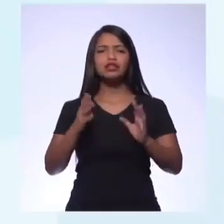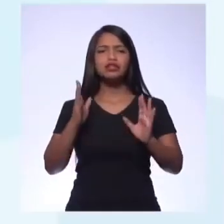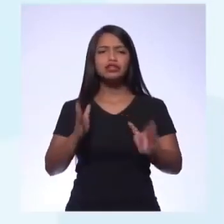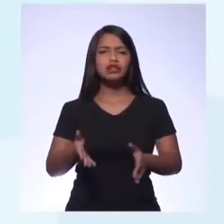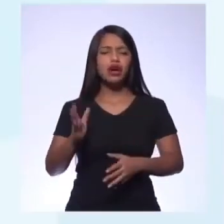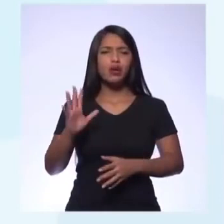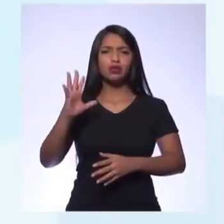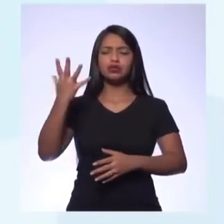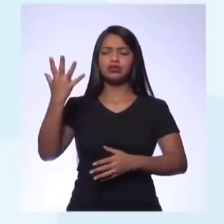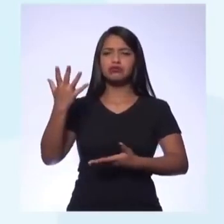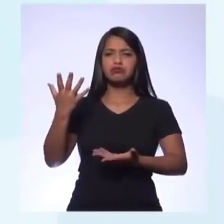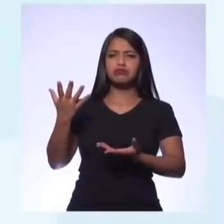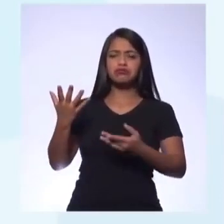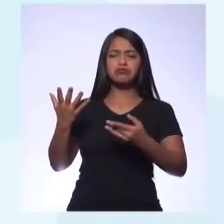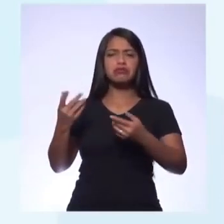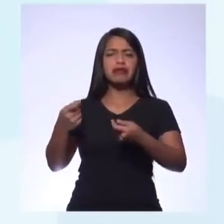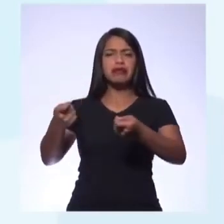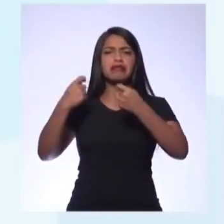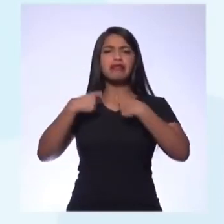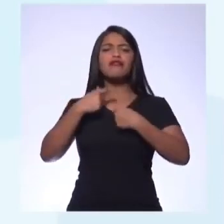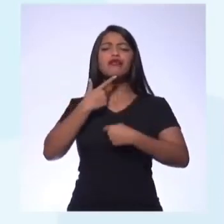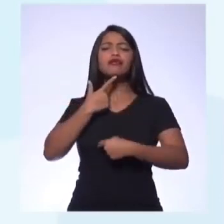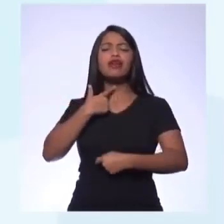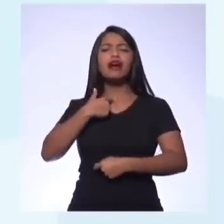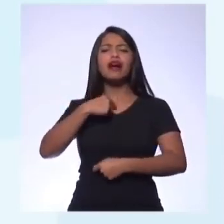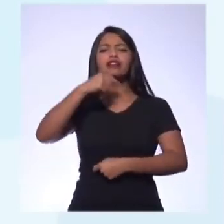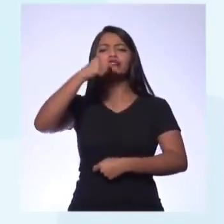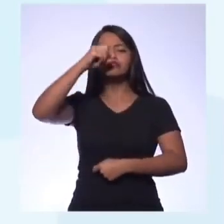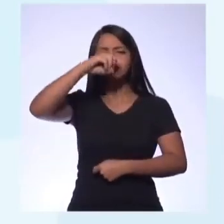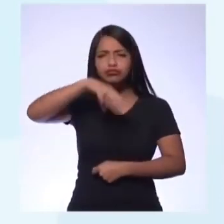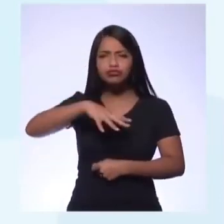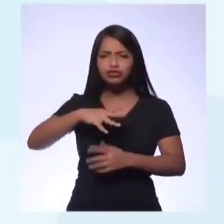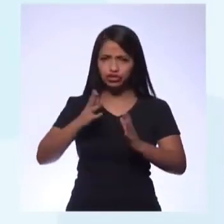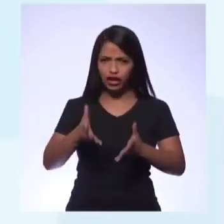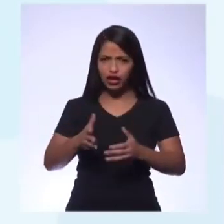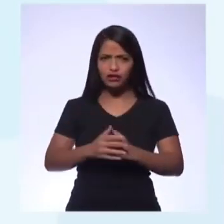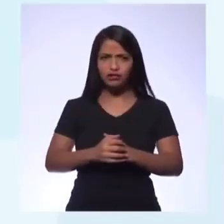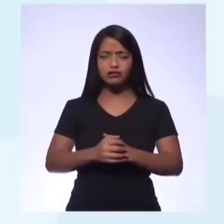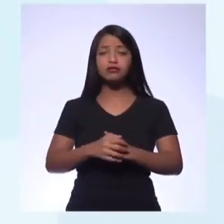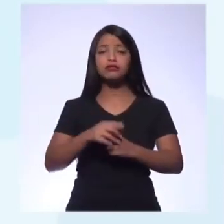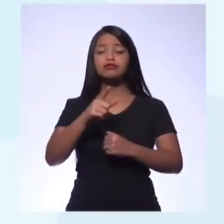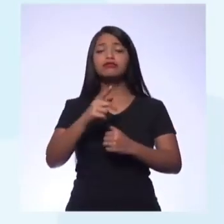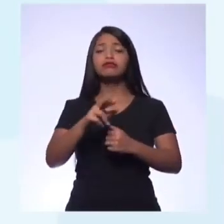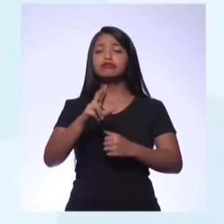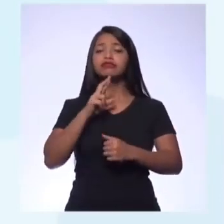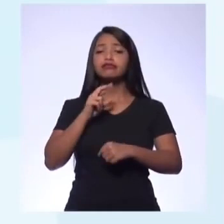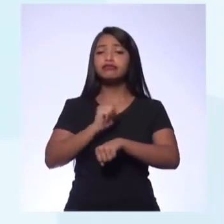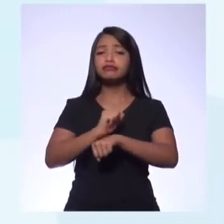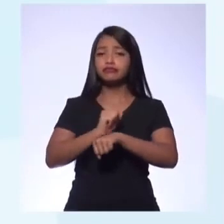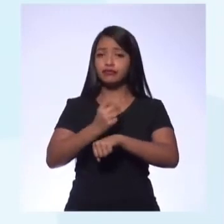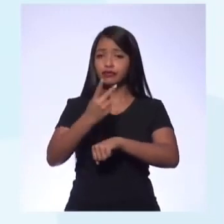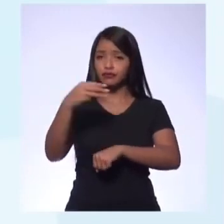você espirra? Fala para nós aqui qual é. Eu vou te dar 2 minutos para você escrever no chat, tá bom?